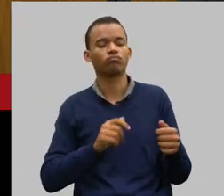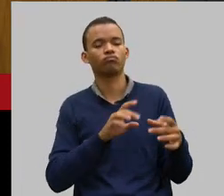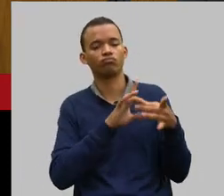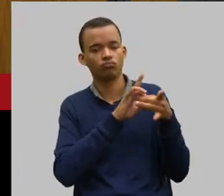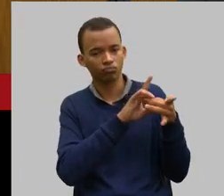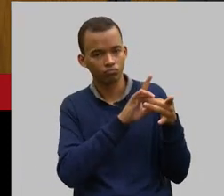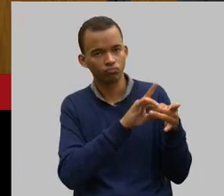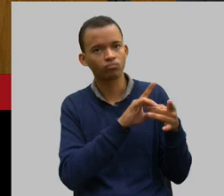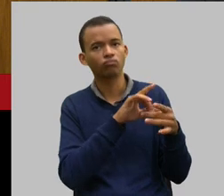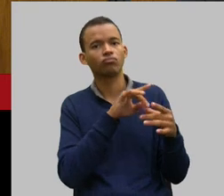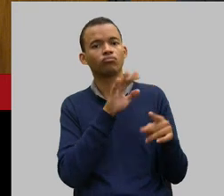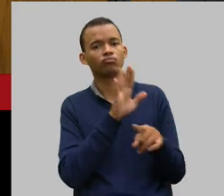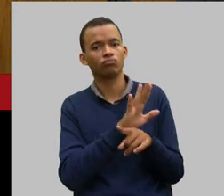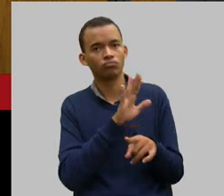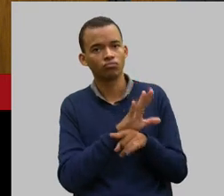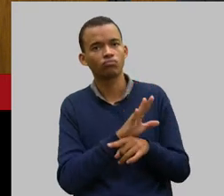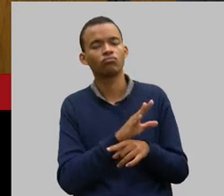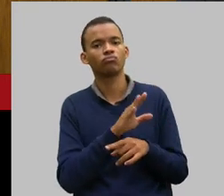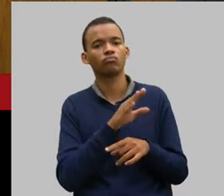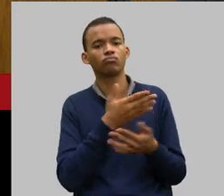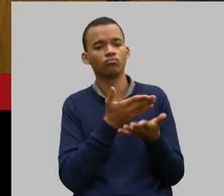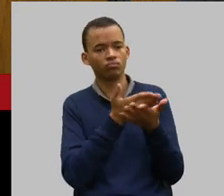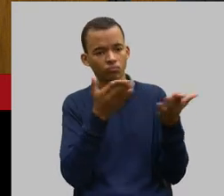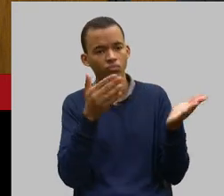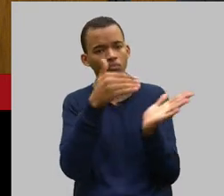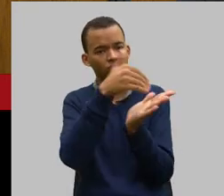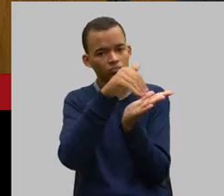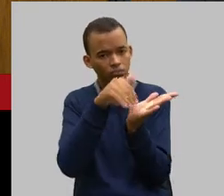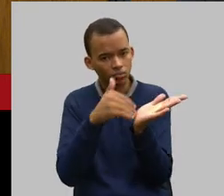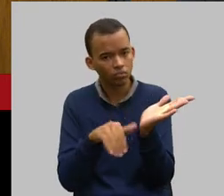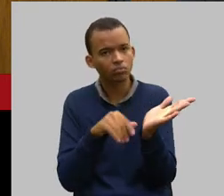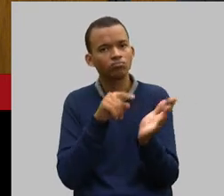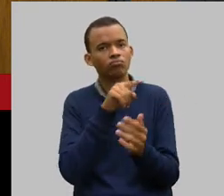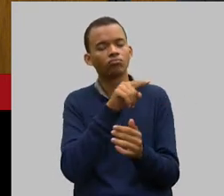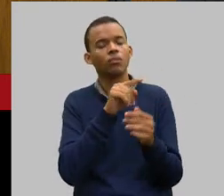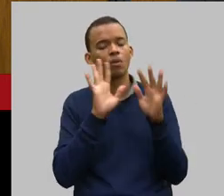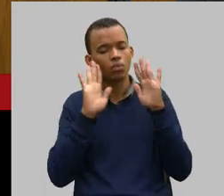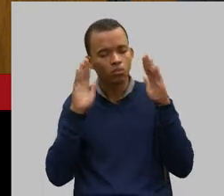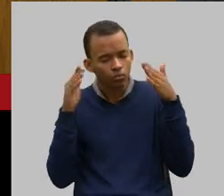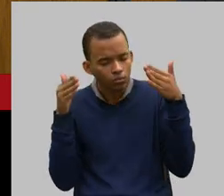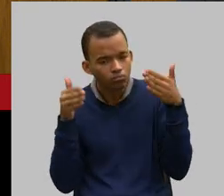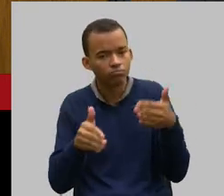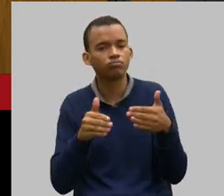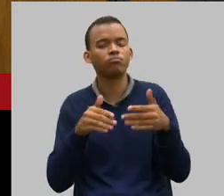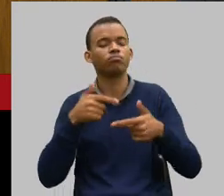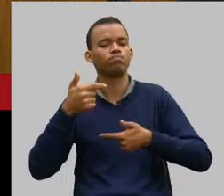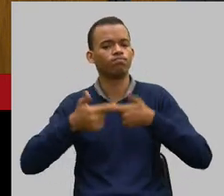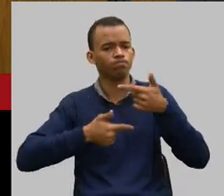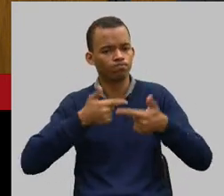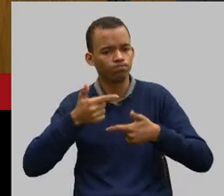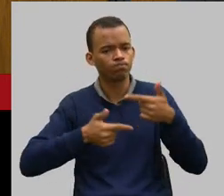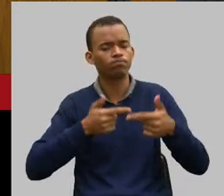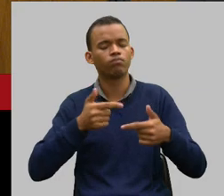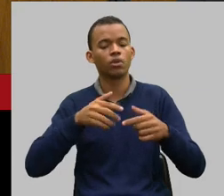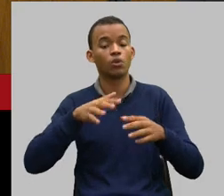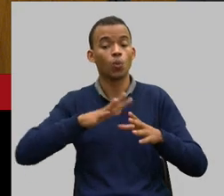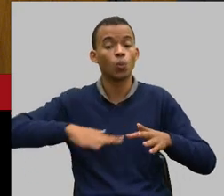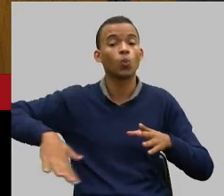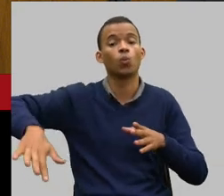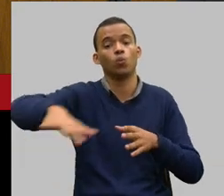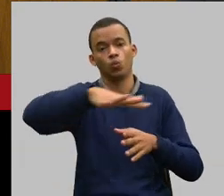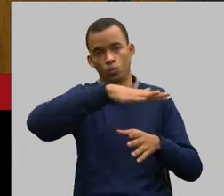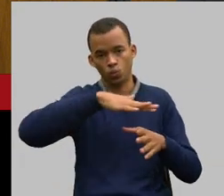de vocês secretariados que são excelentes secretários pessoas pessoas voltadas mesmo pelo trabalho pelo coletivo e